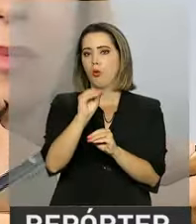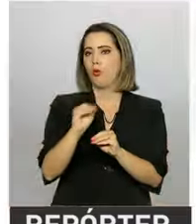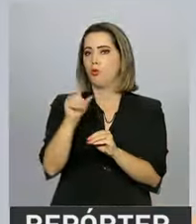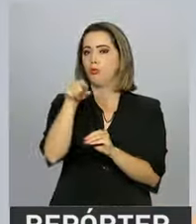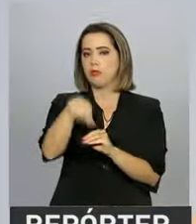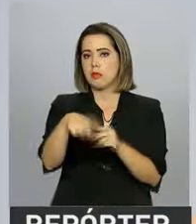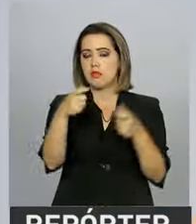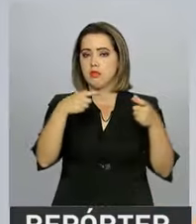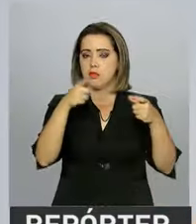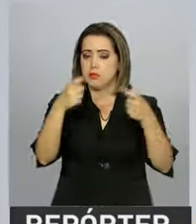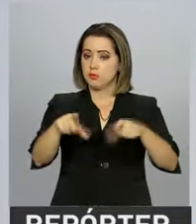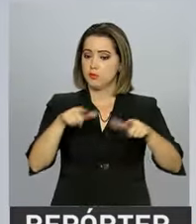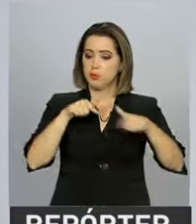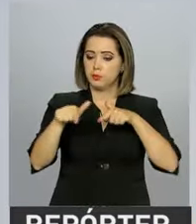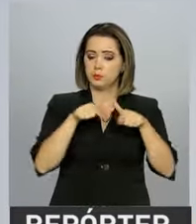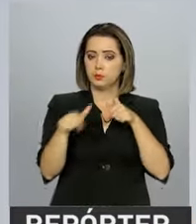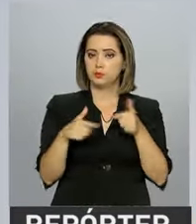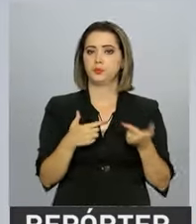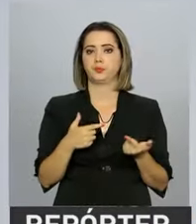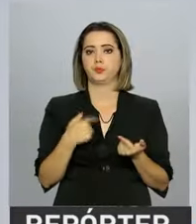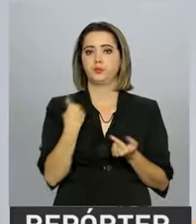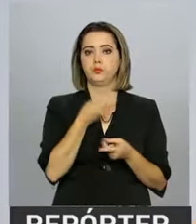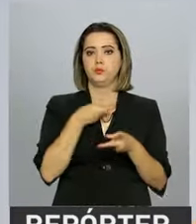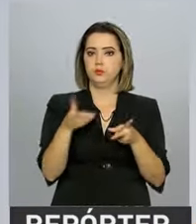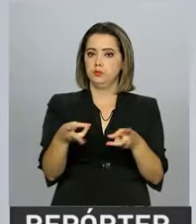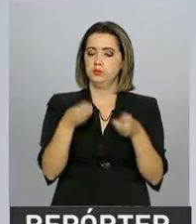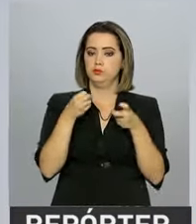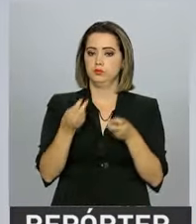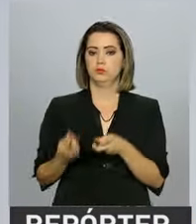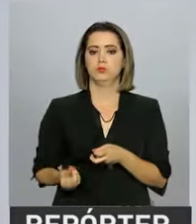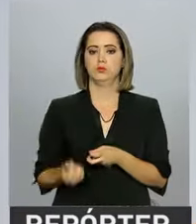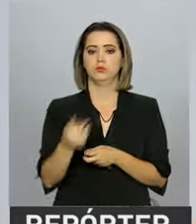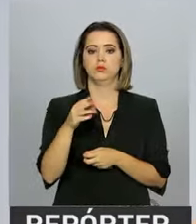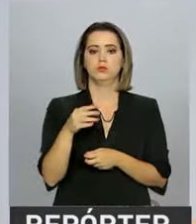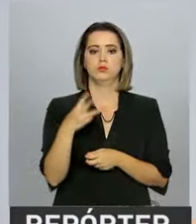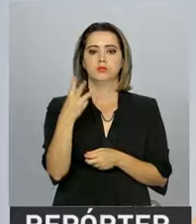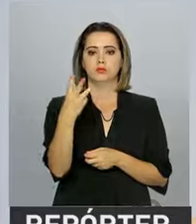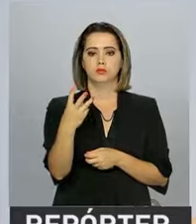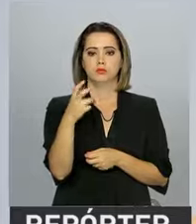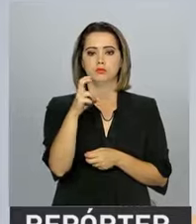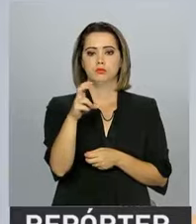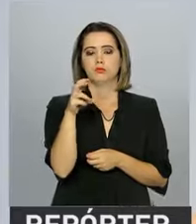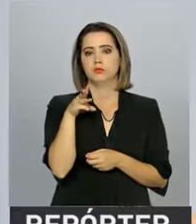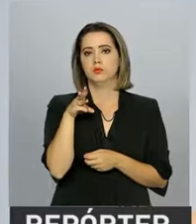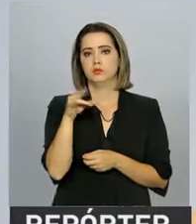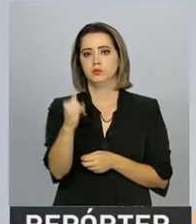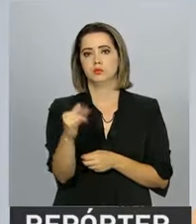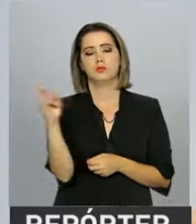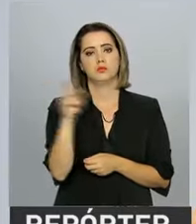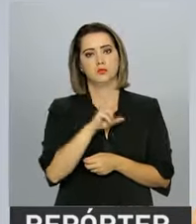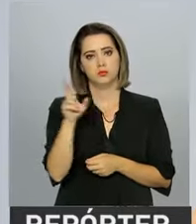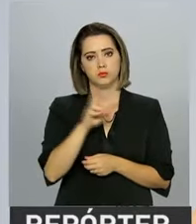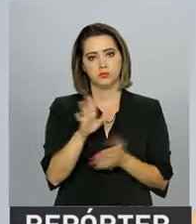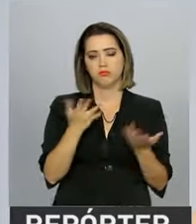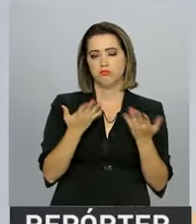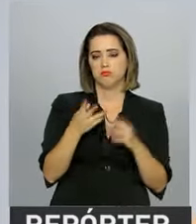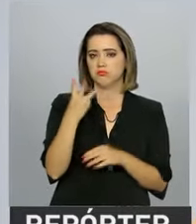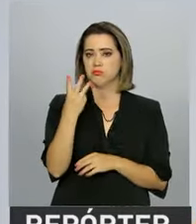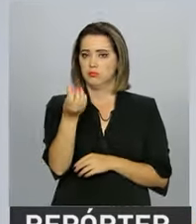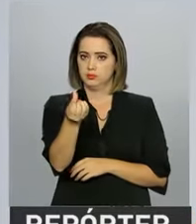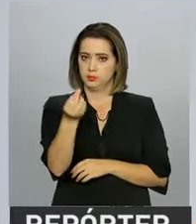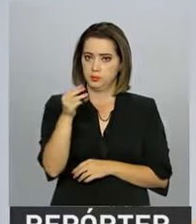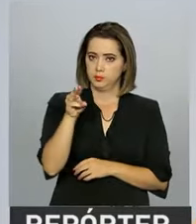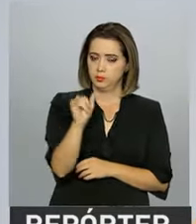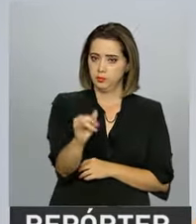trabalhador da nossa expectativa do valor total de algo em torno de R 35 bilhões deais a r 36